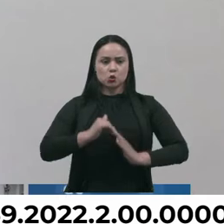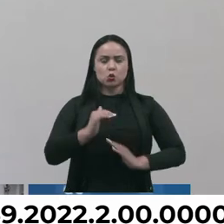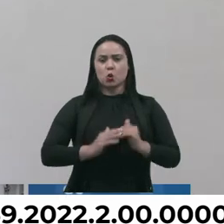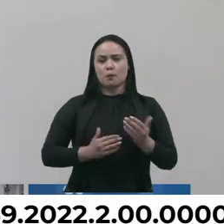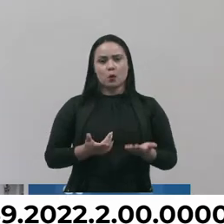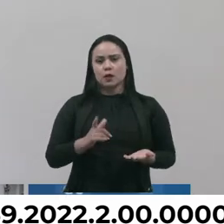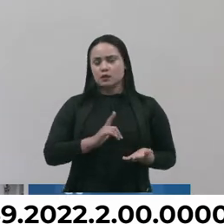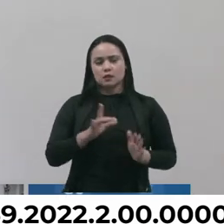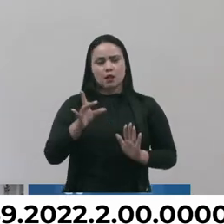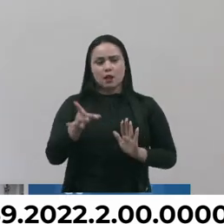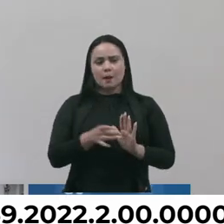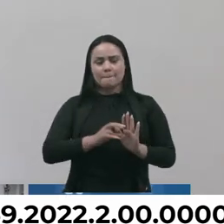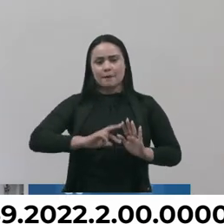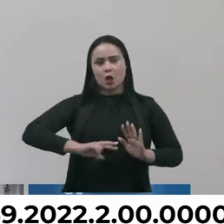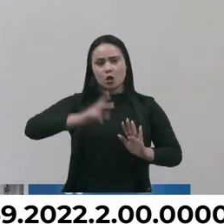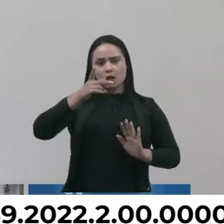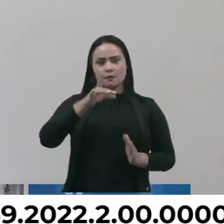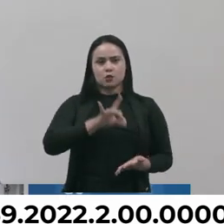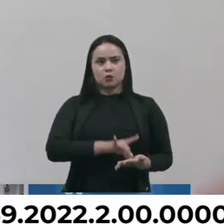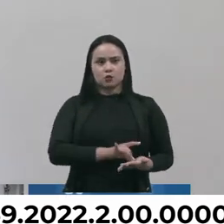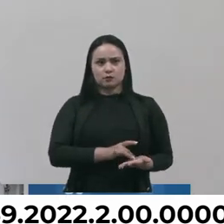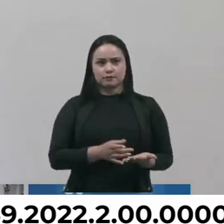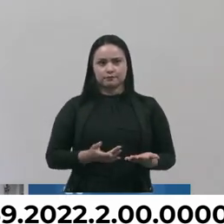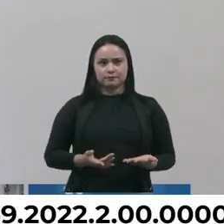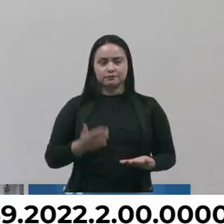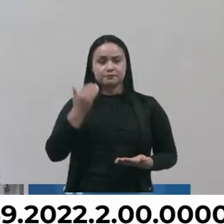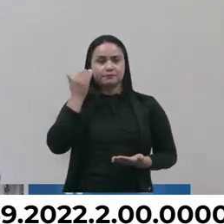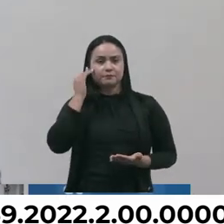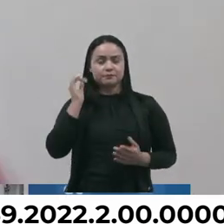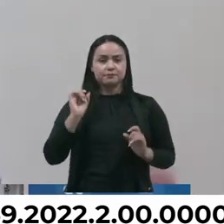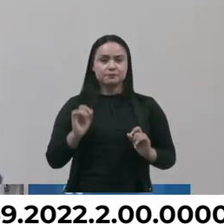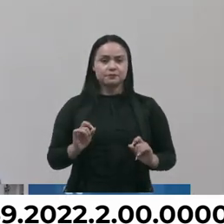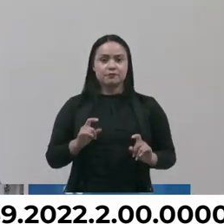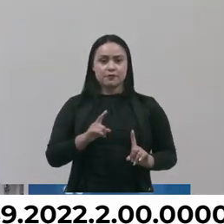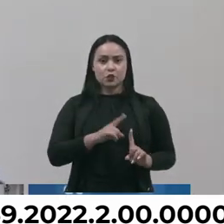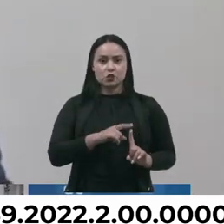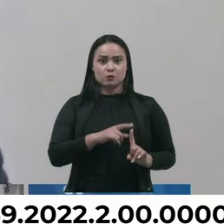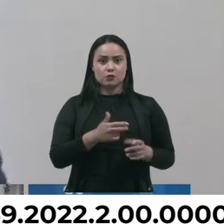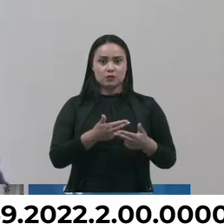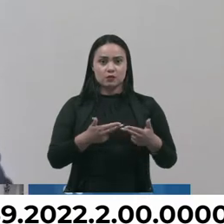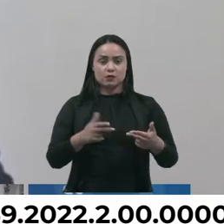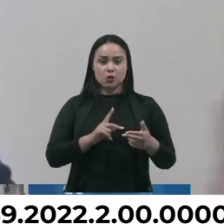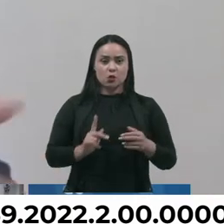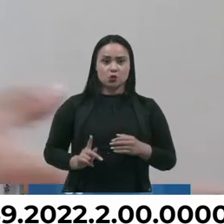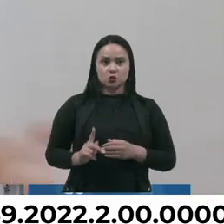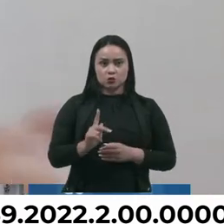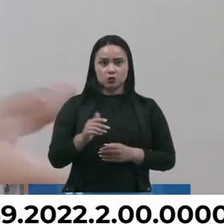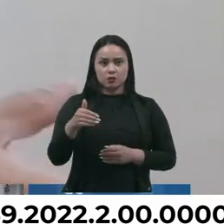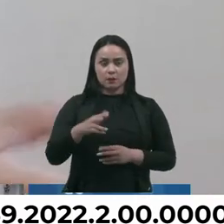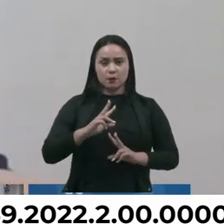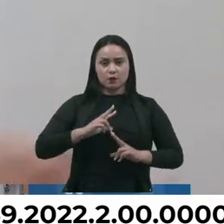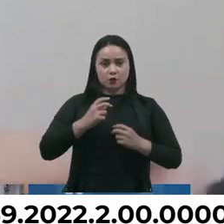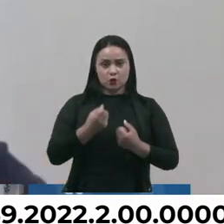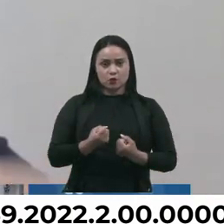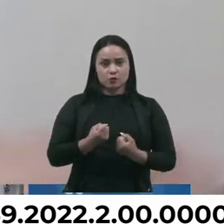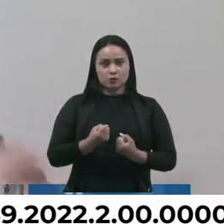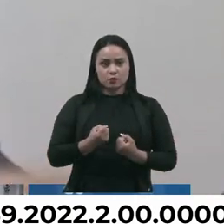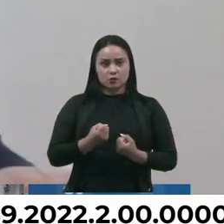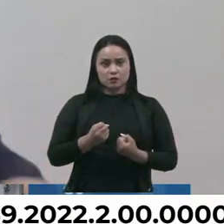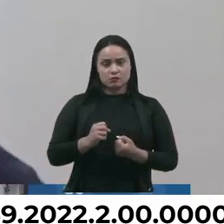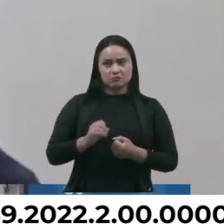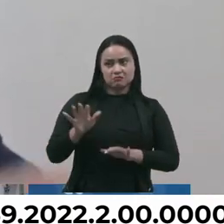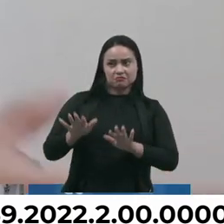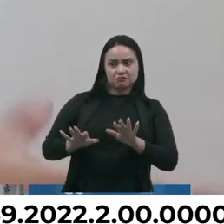da maioria absoluta, evitando-se que esse tipo de questão continue a chegar aqui por força de um